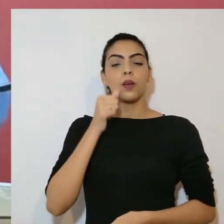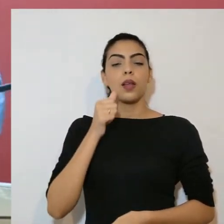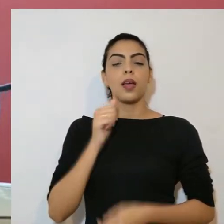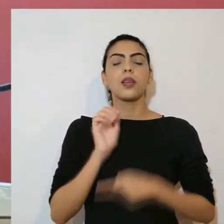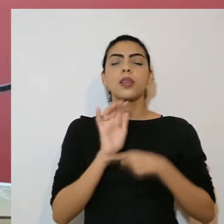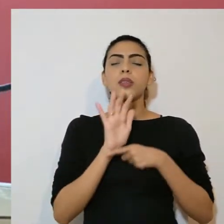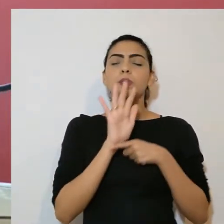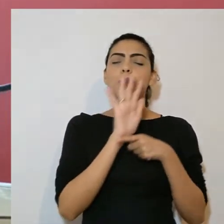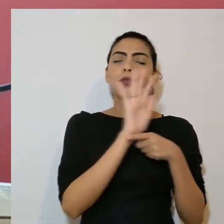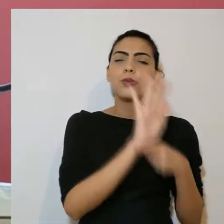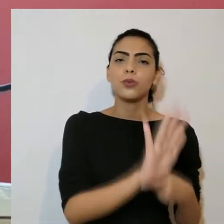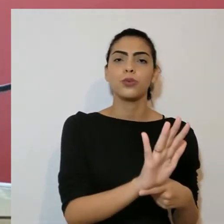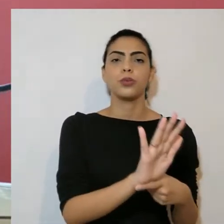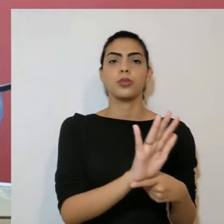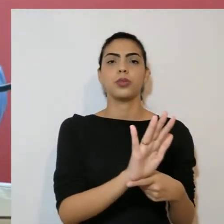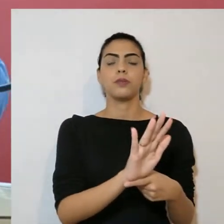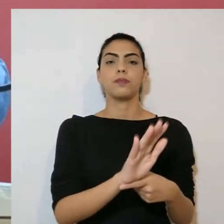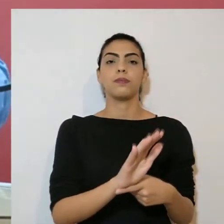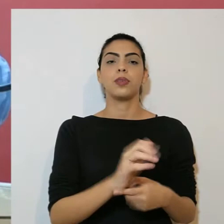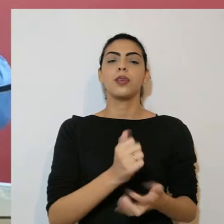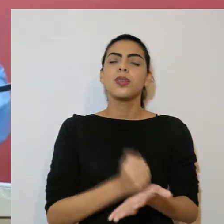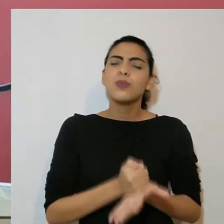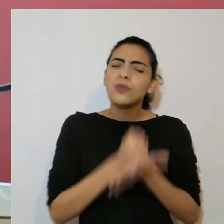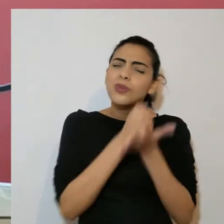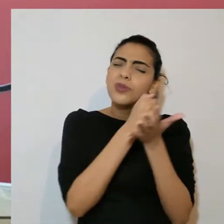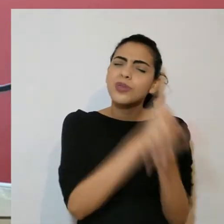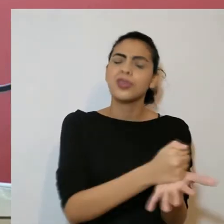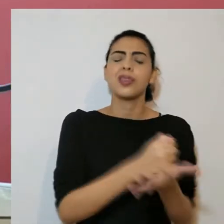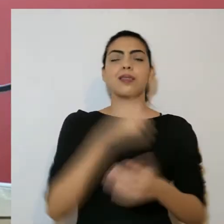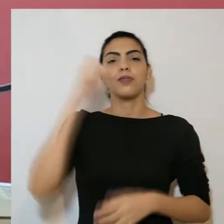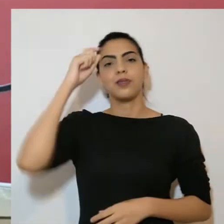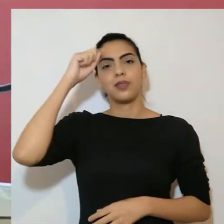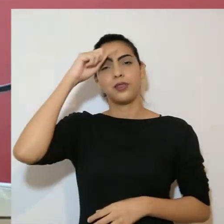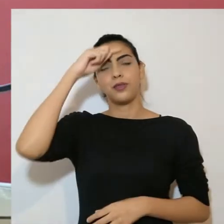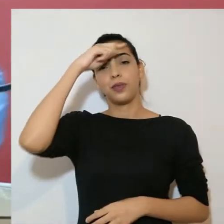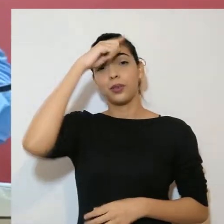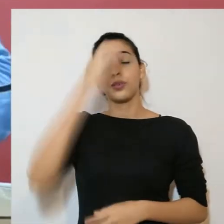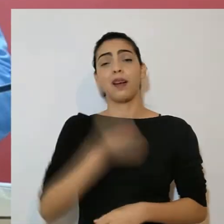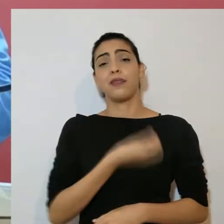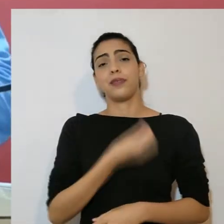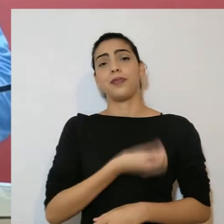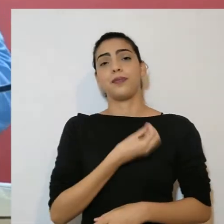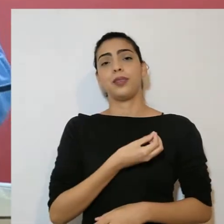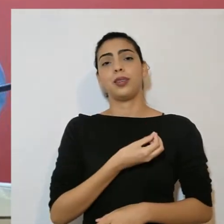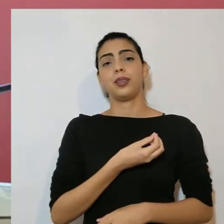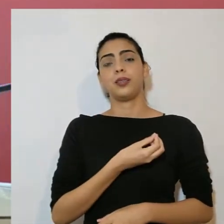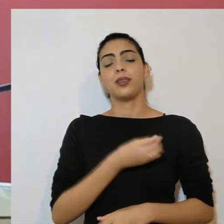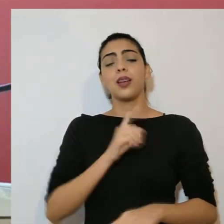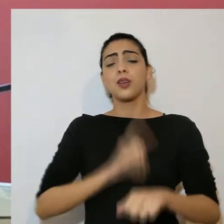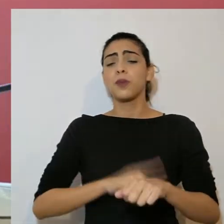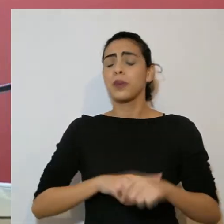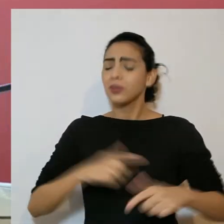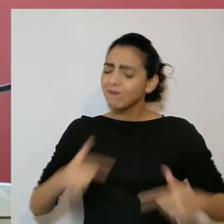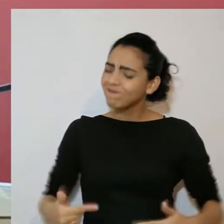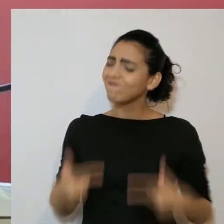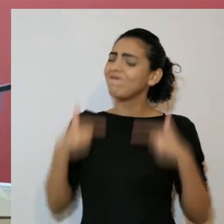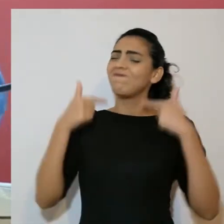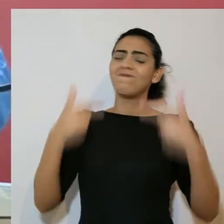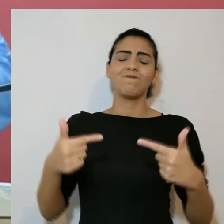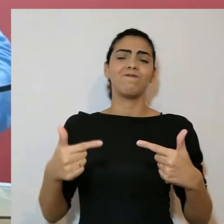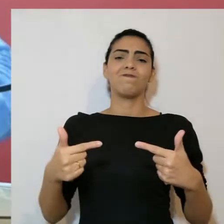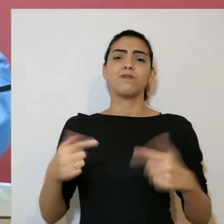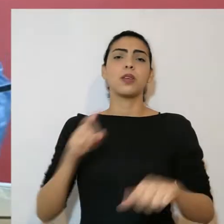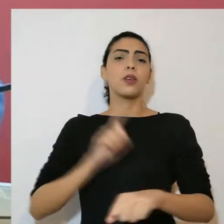uma apoiadora que o apoia nas suas situações difíceis da vida, em momentos de grande